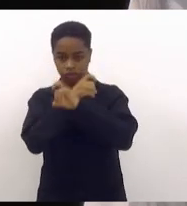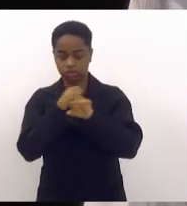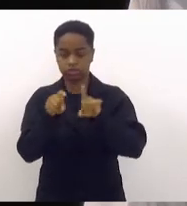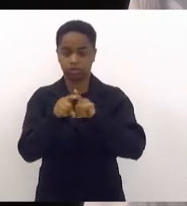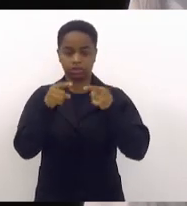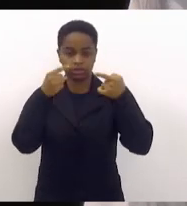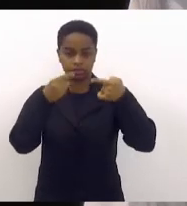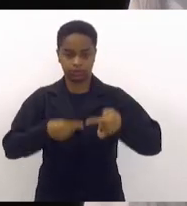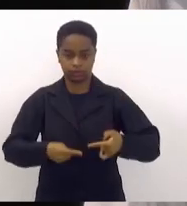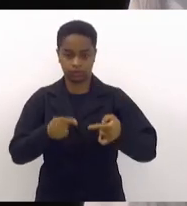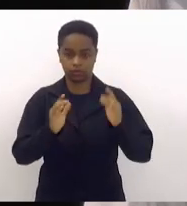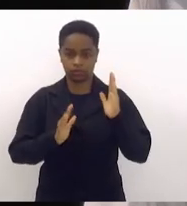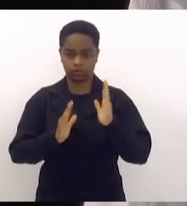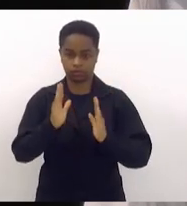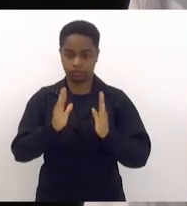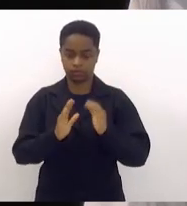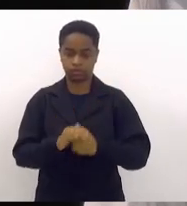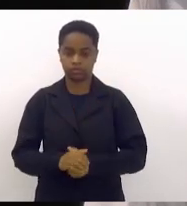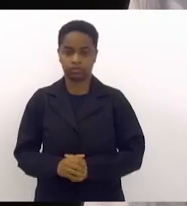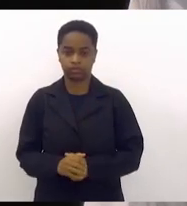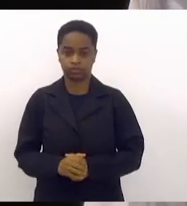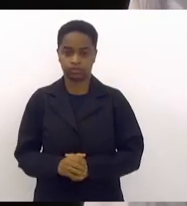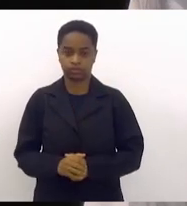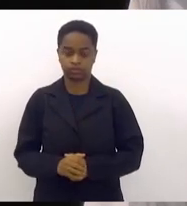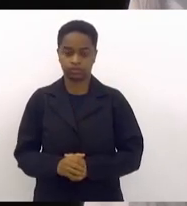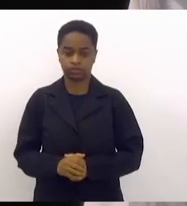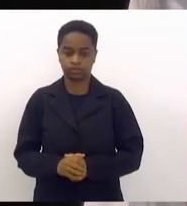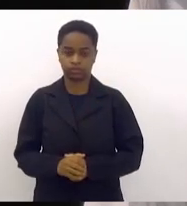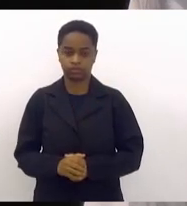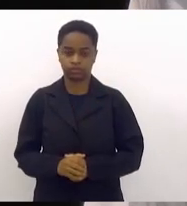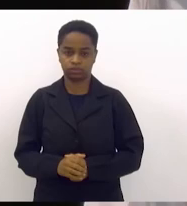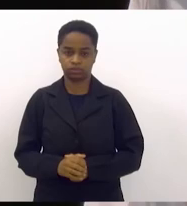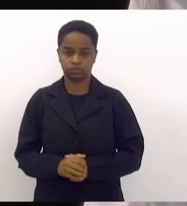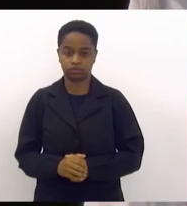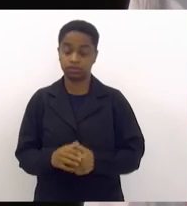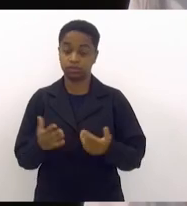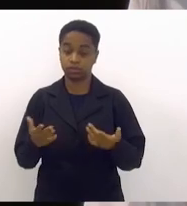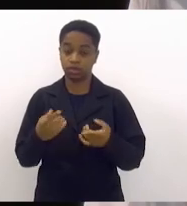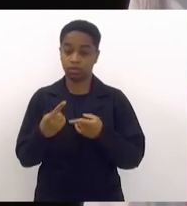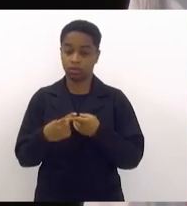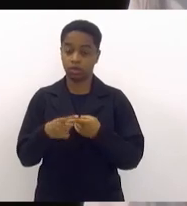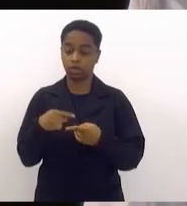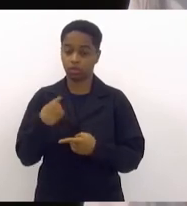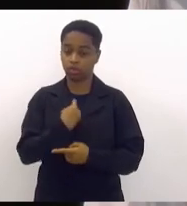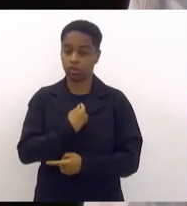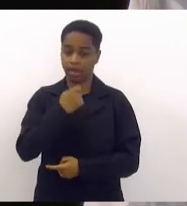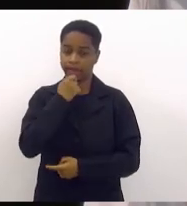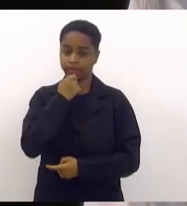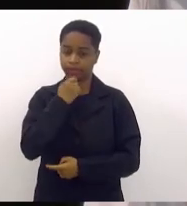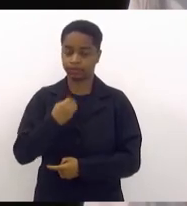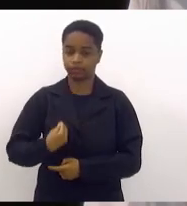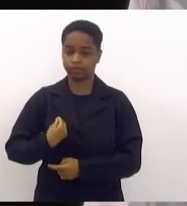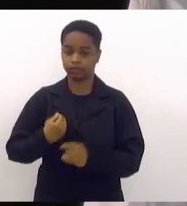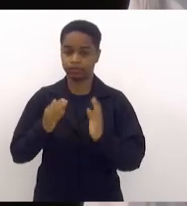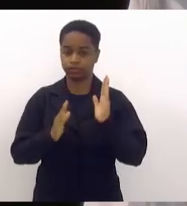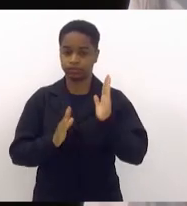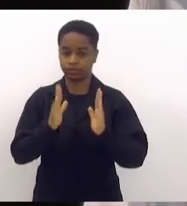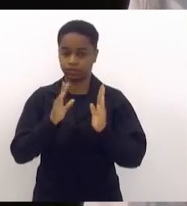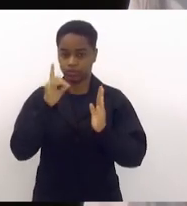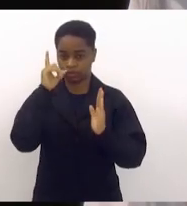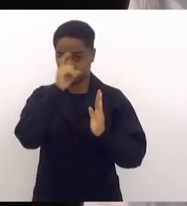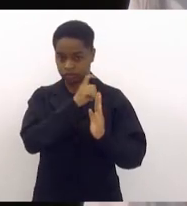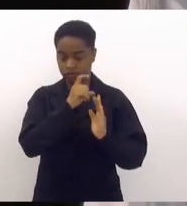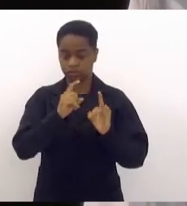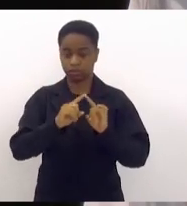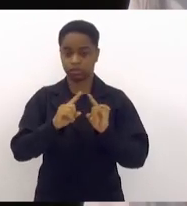para esse período a gente eh que passa a ainda por um período tão difícil e era